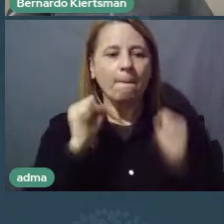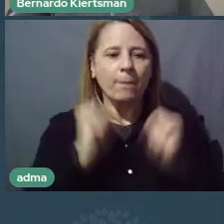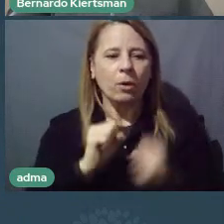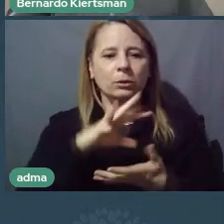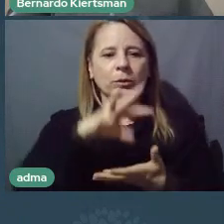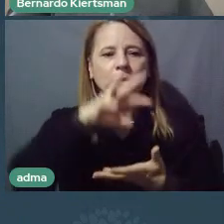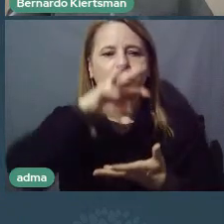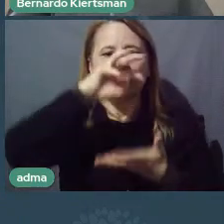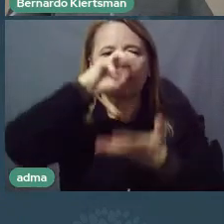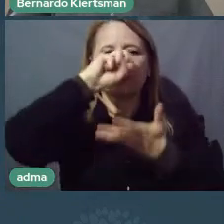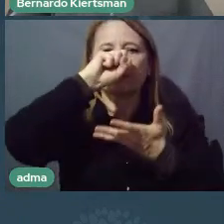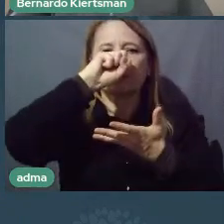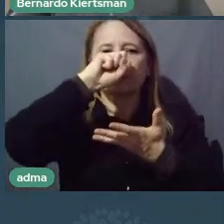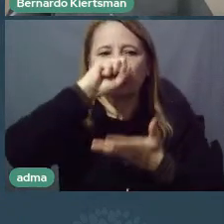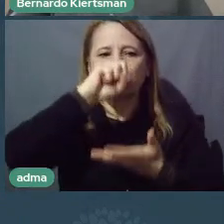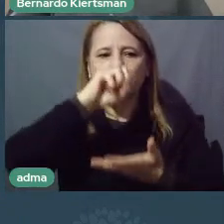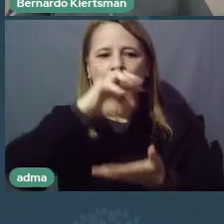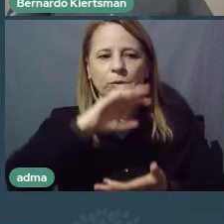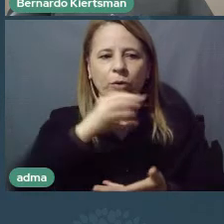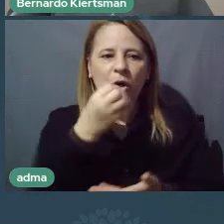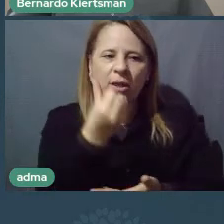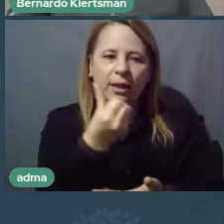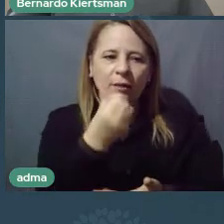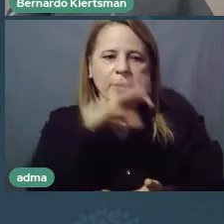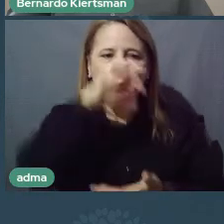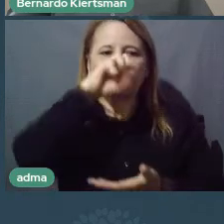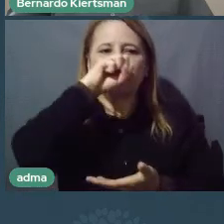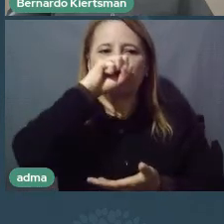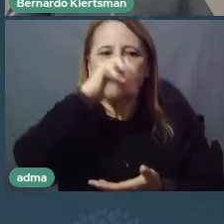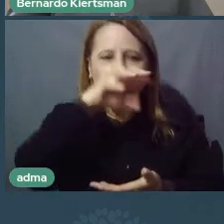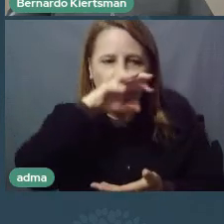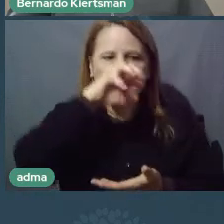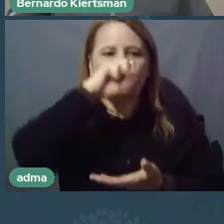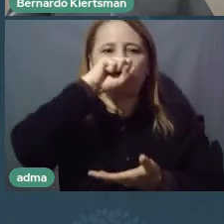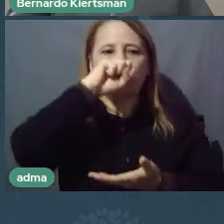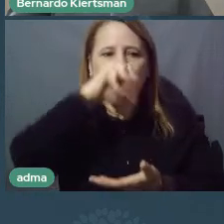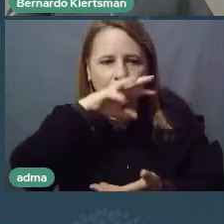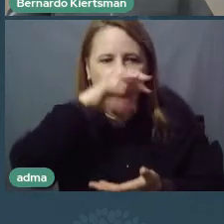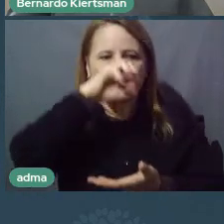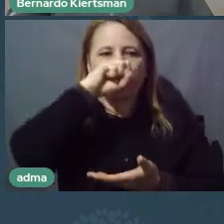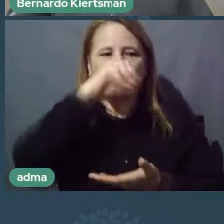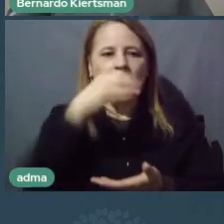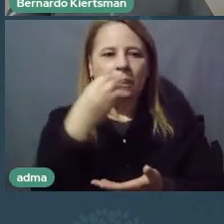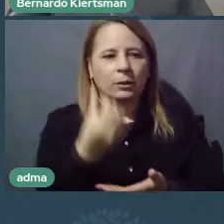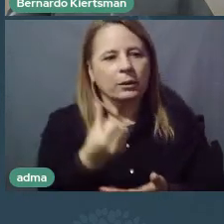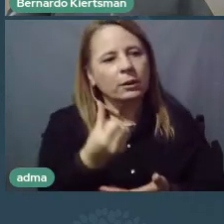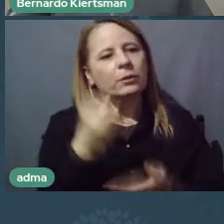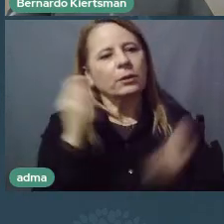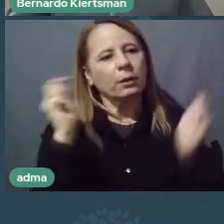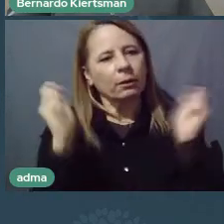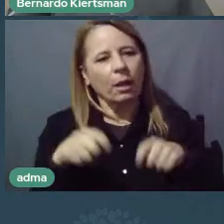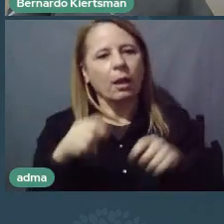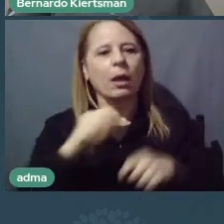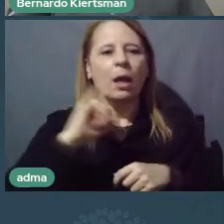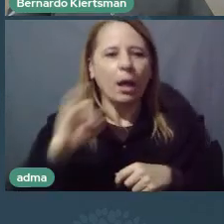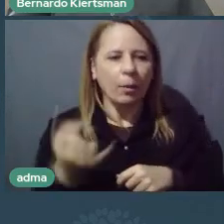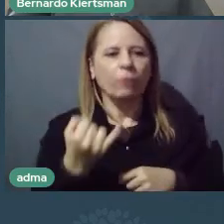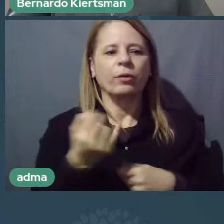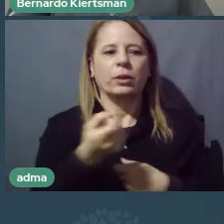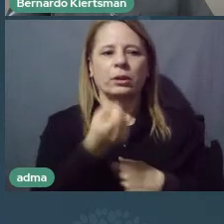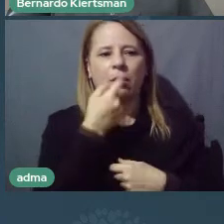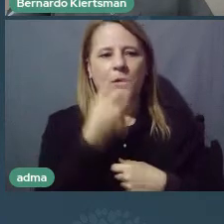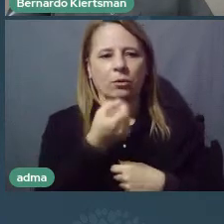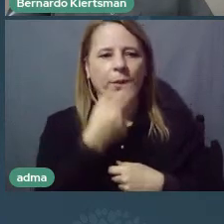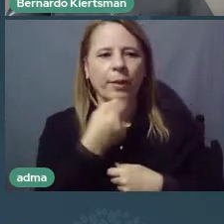aqui, respirando 6 vezes aqui dentro, você também consegue aproveitar bem o medicamento. Se você